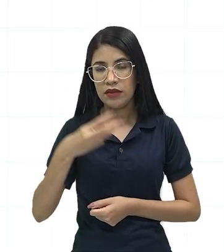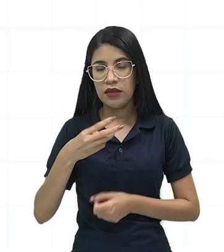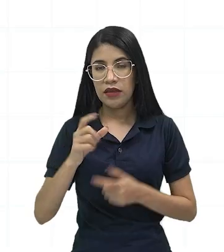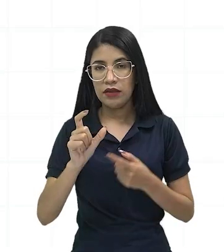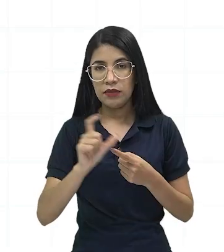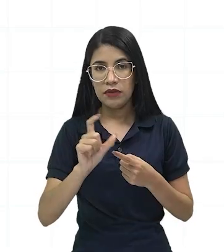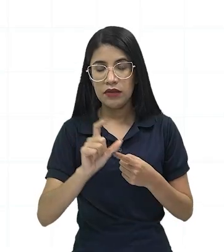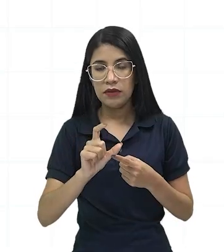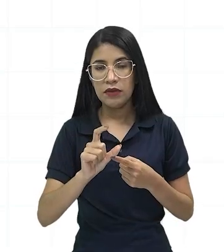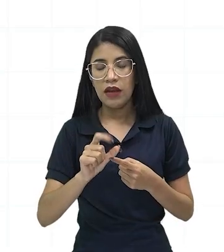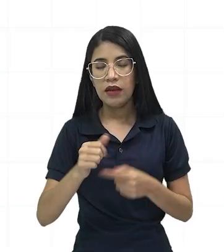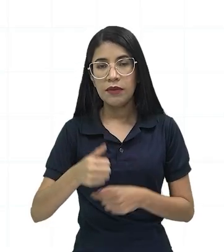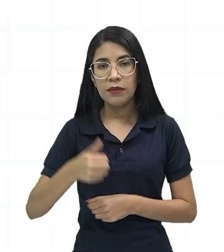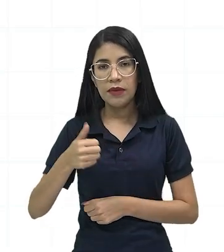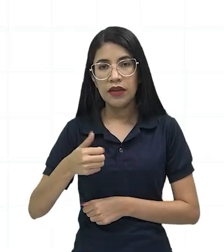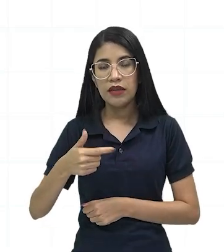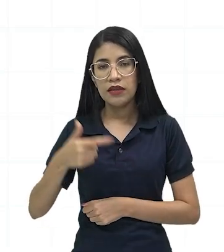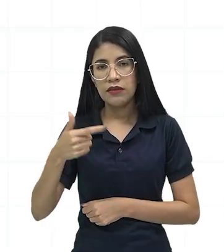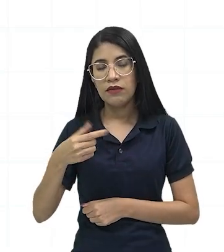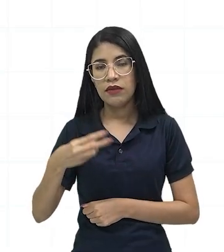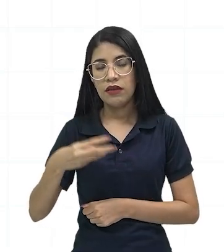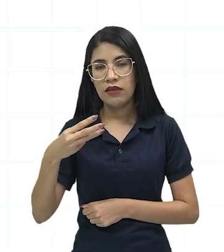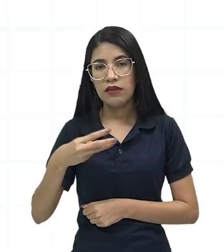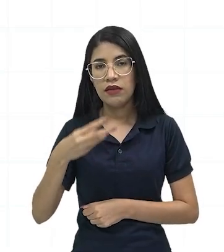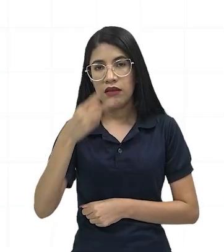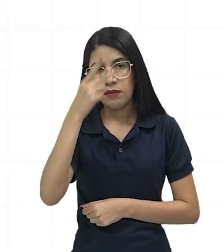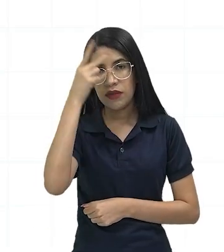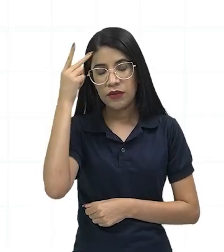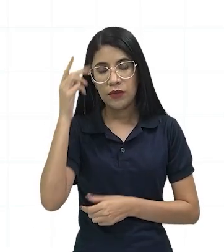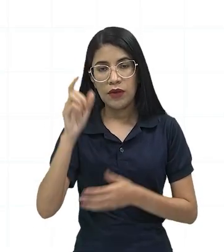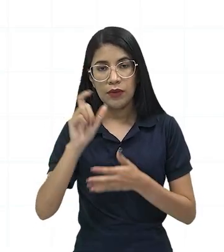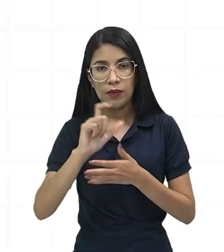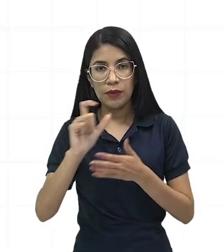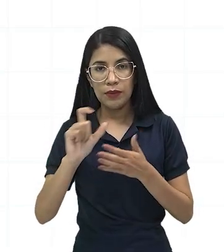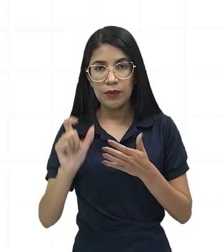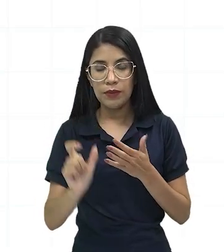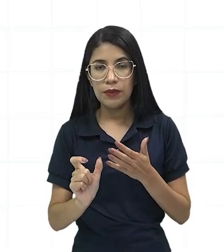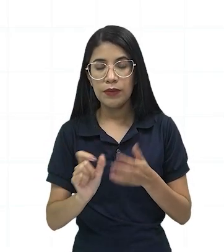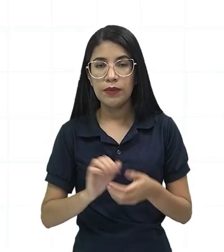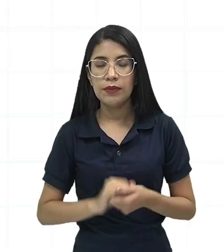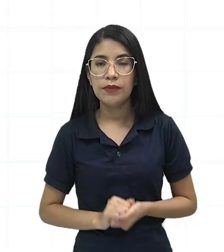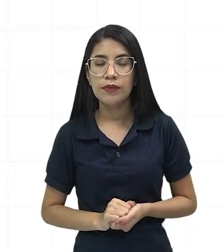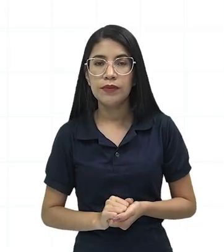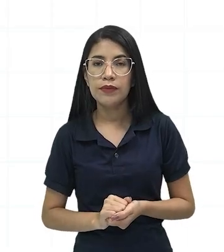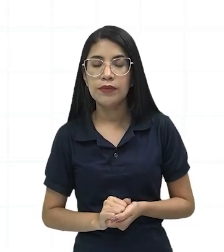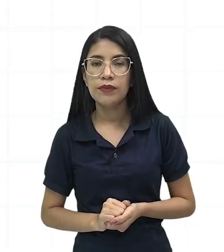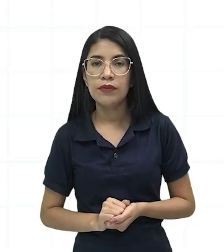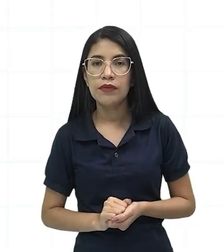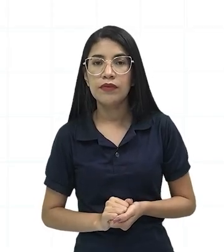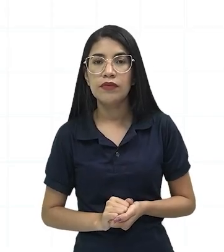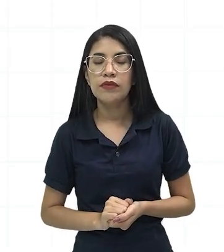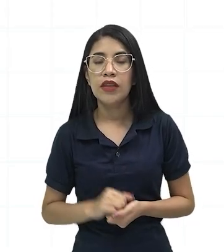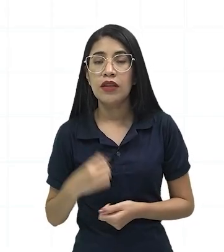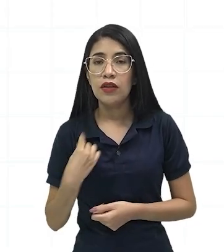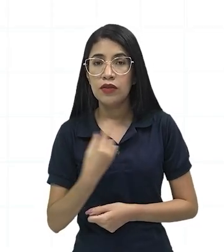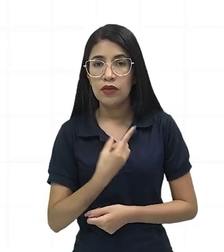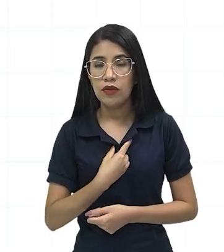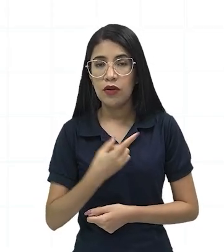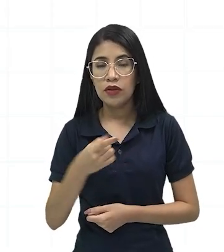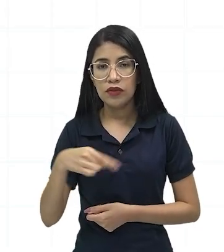tu, ele, e primeira, segunda e terceira pessoa do plural, mais de um indivíduo. Nós,